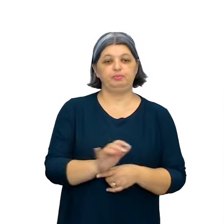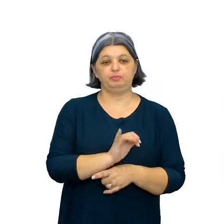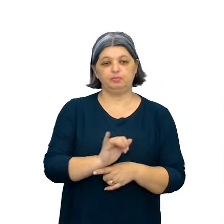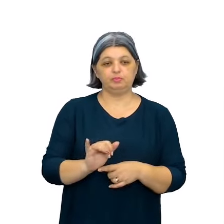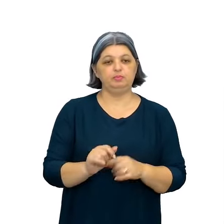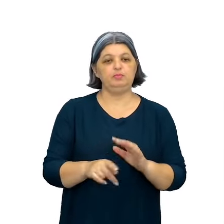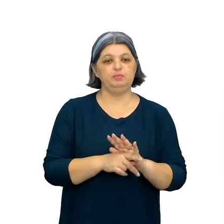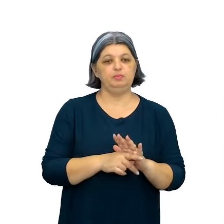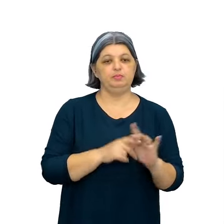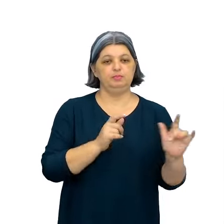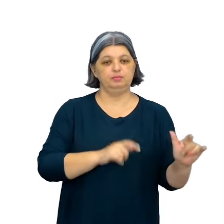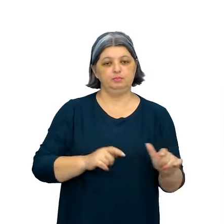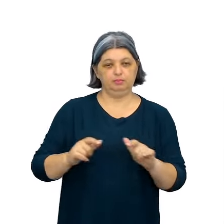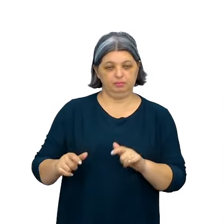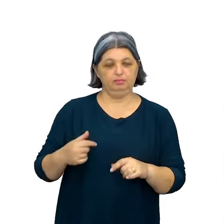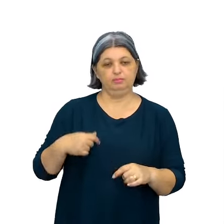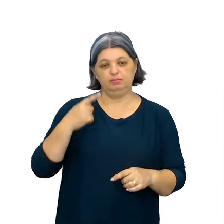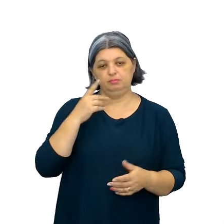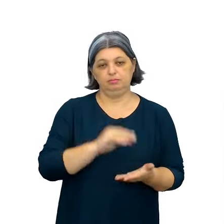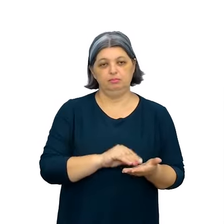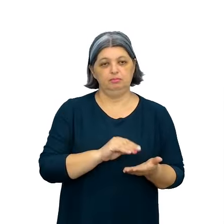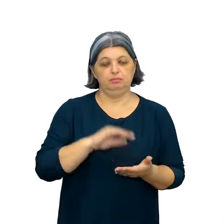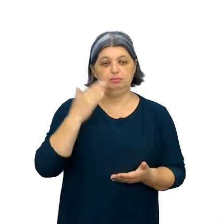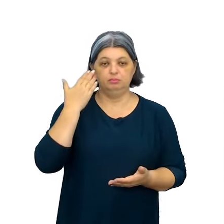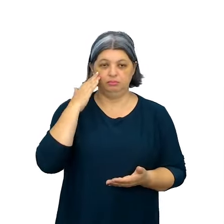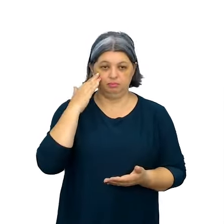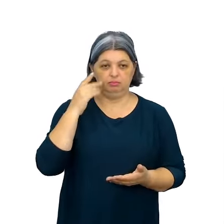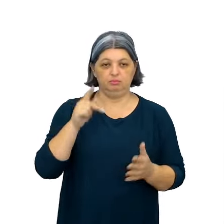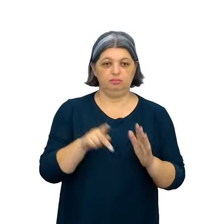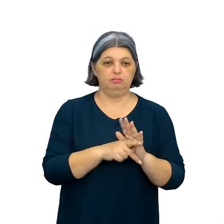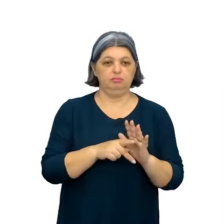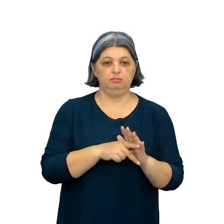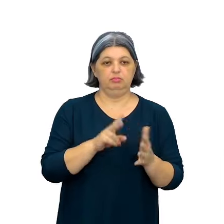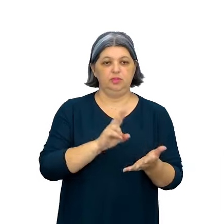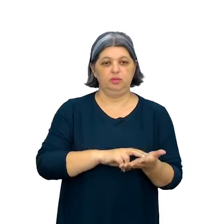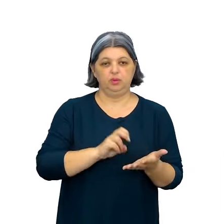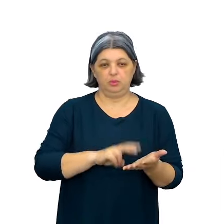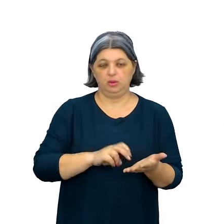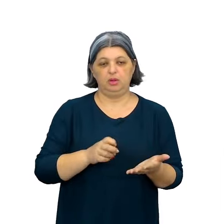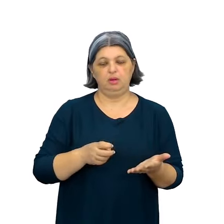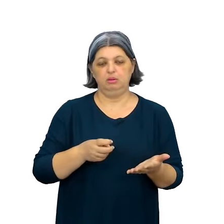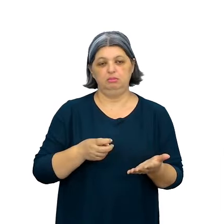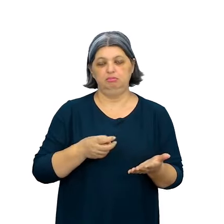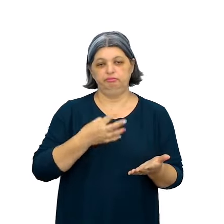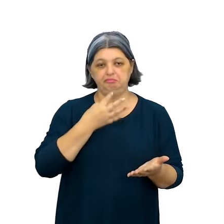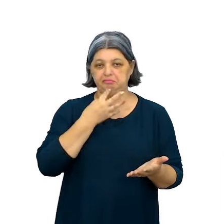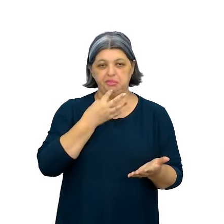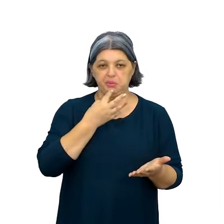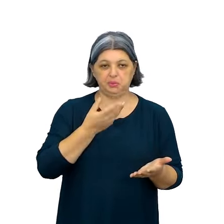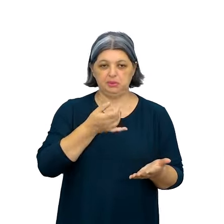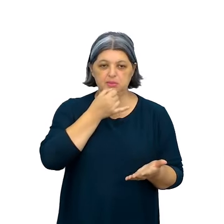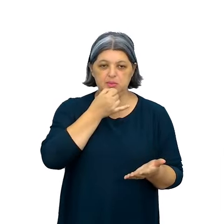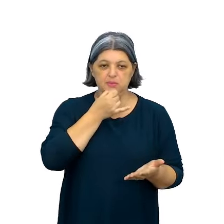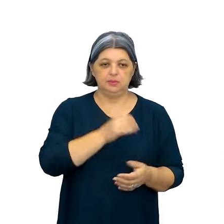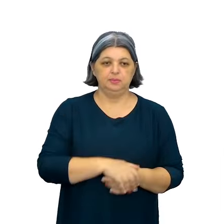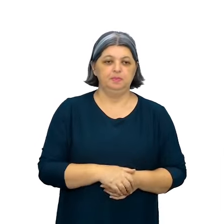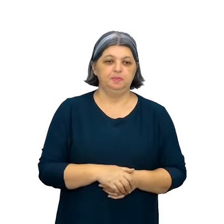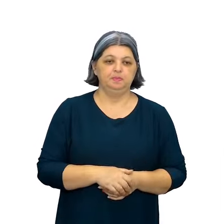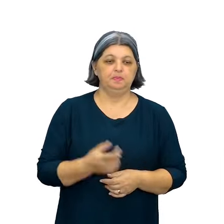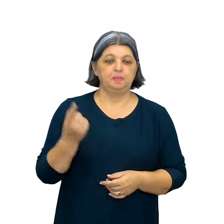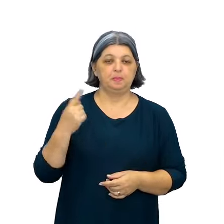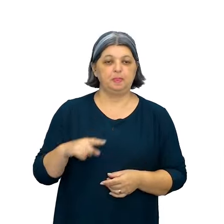inferências locais. Ocorre quando há falta de compreensão ou de vocábulo desconhecido pelo leitor, por exemplo. Por último,